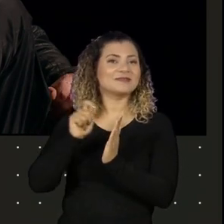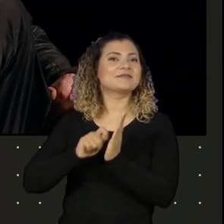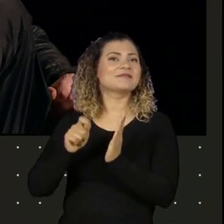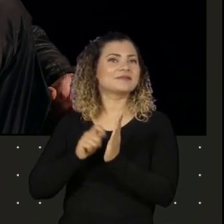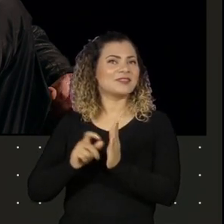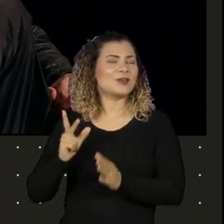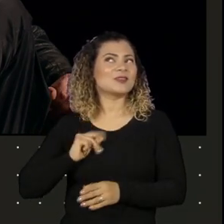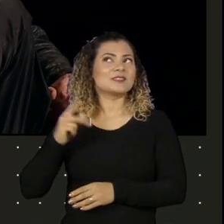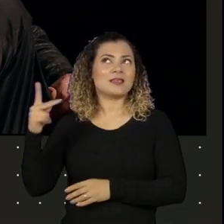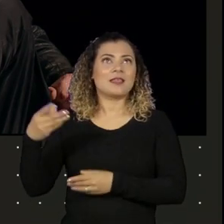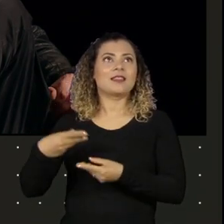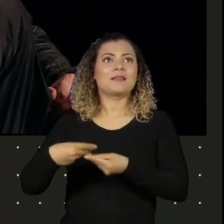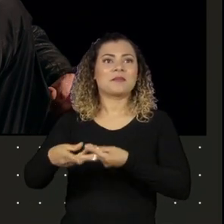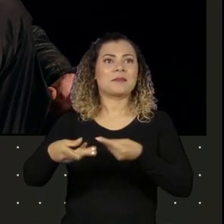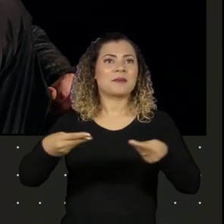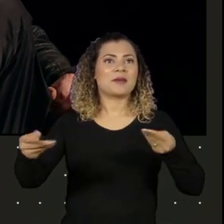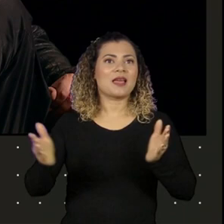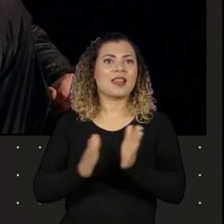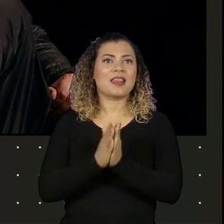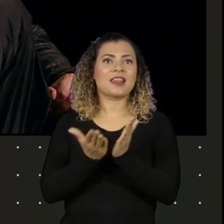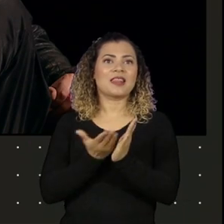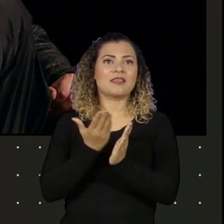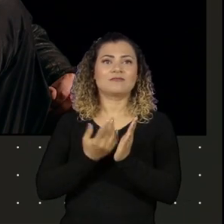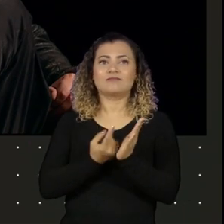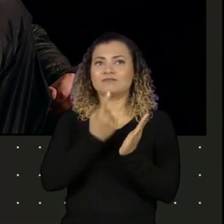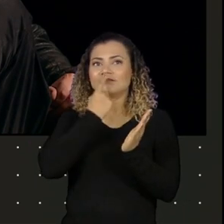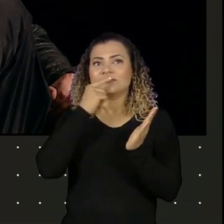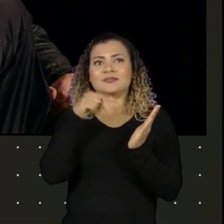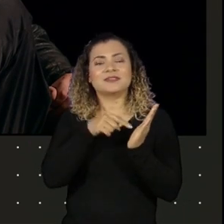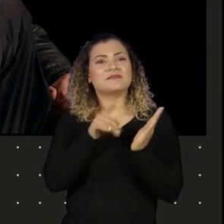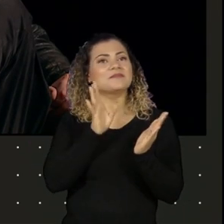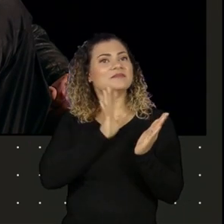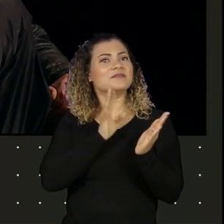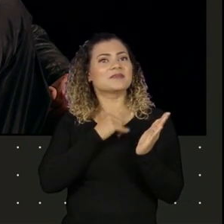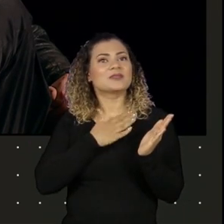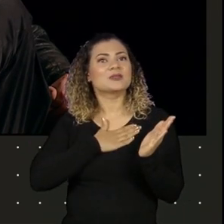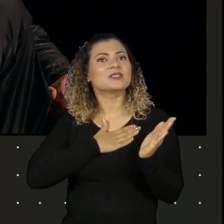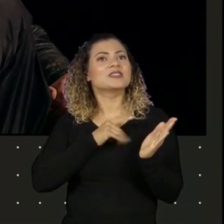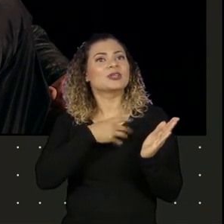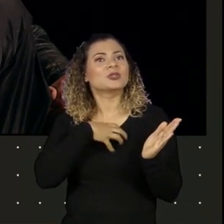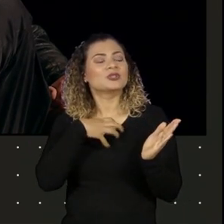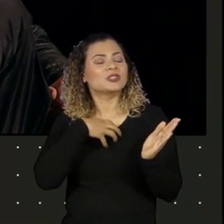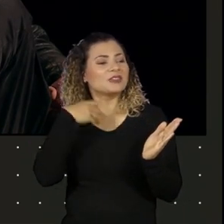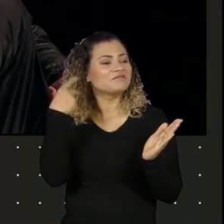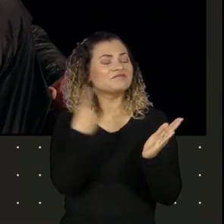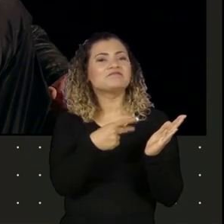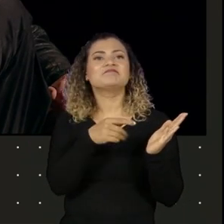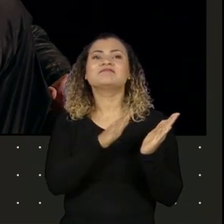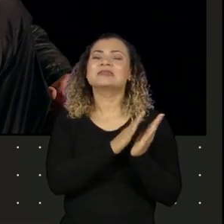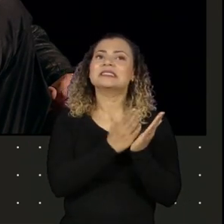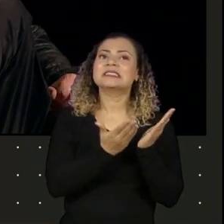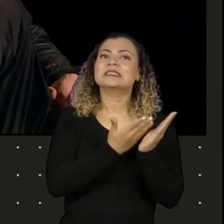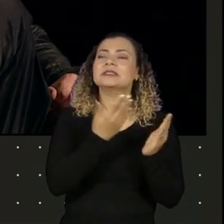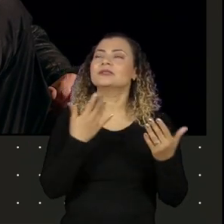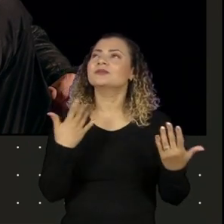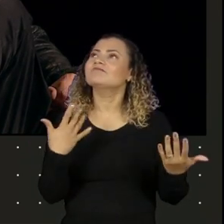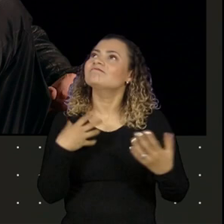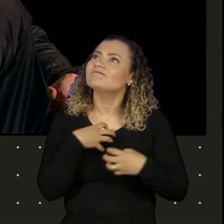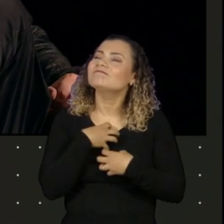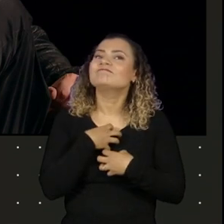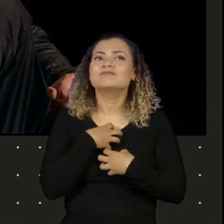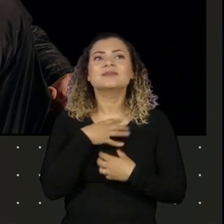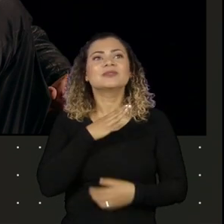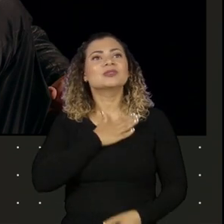que ele que levou os livros aí, puta, identifiquei uma coisa beatnik autêntica, uma coisa